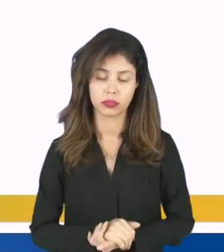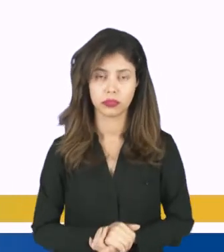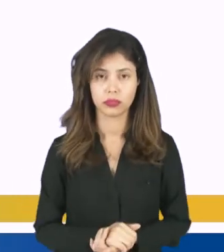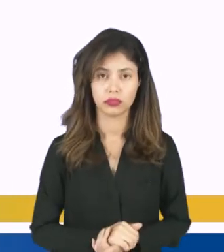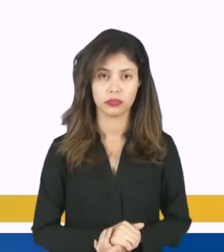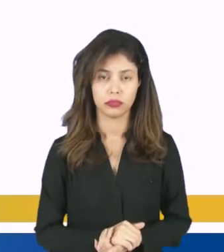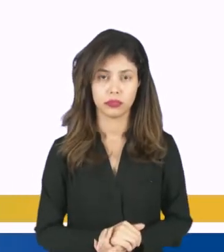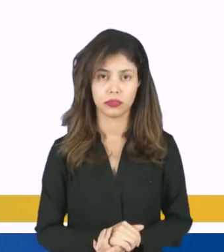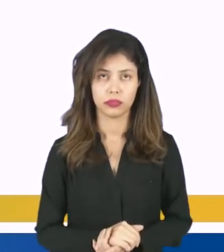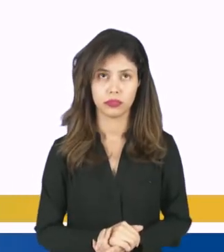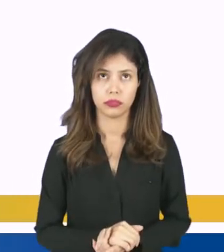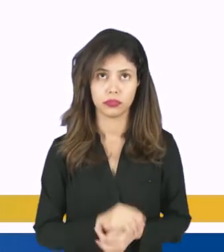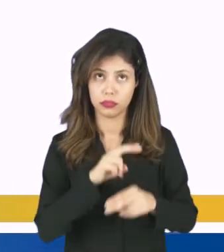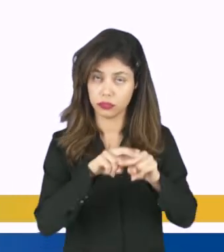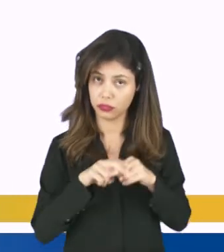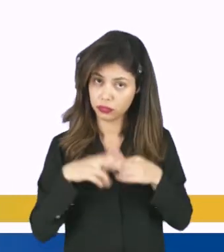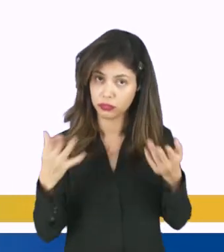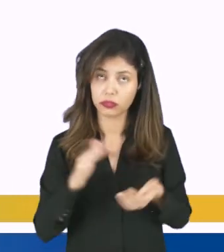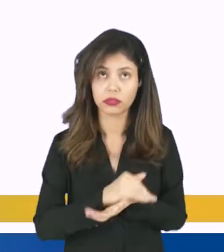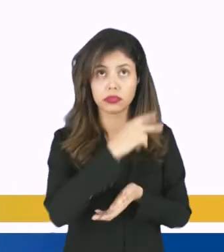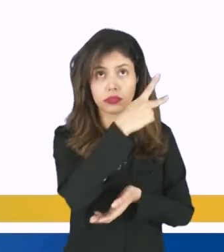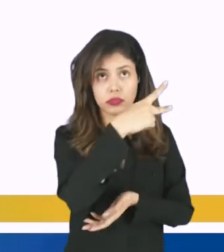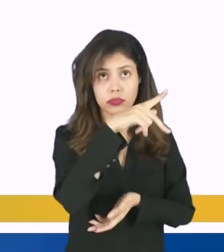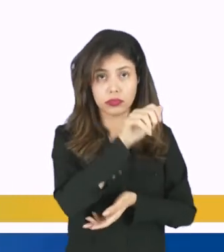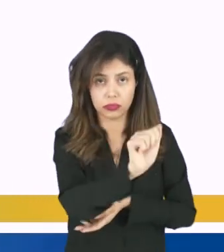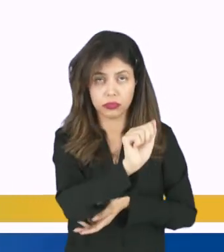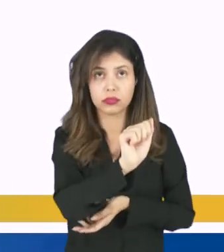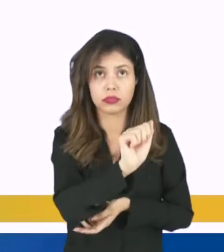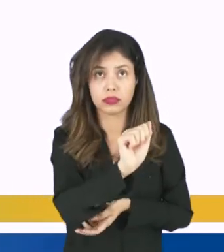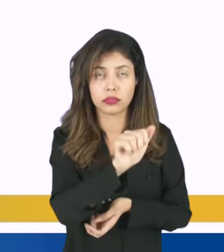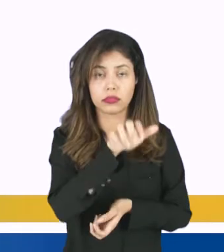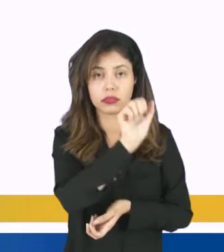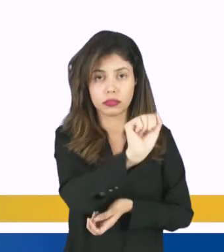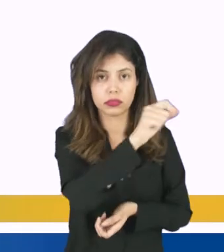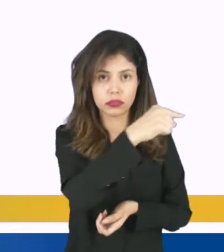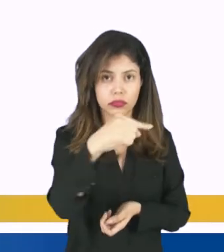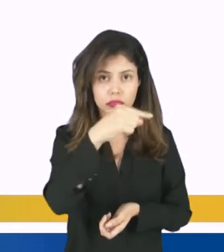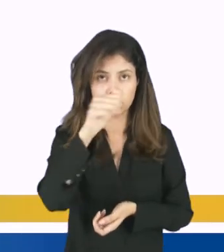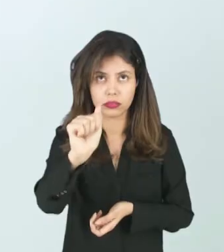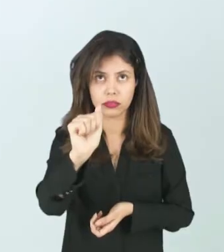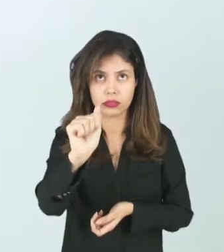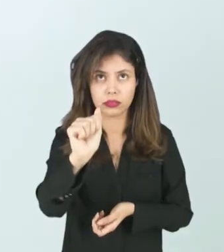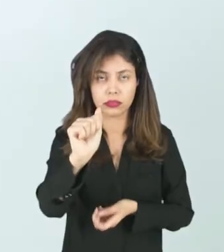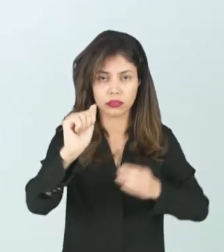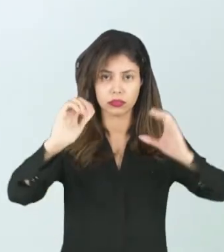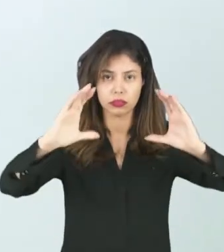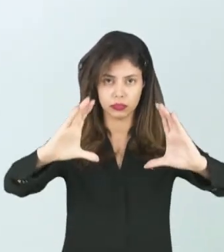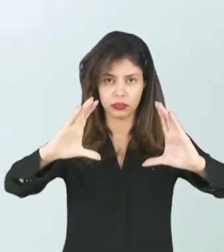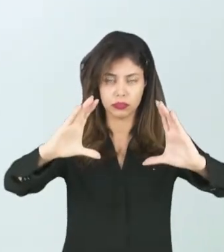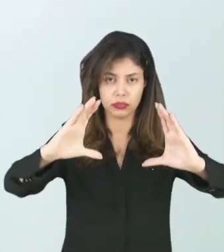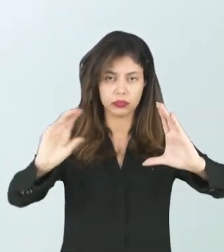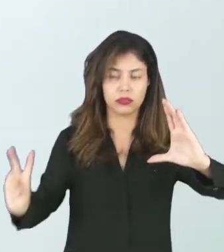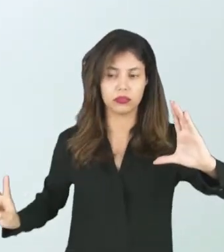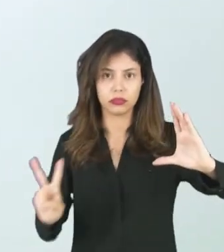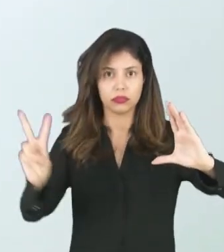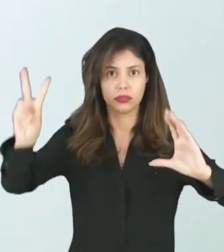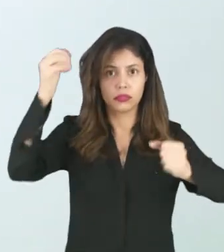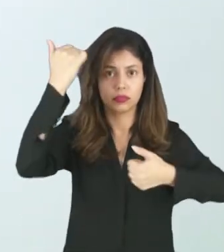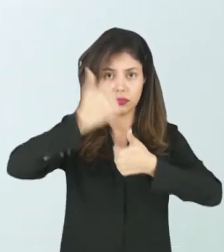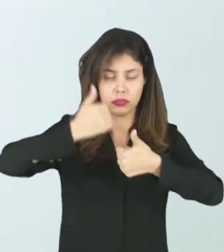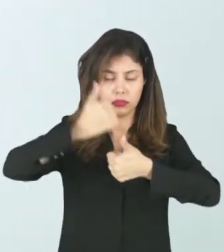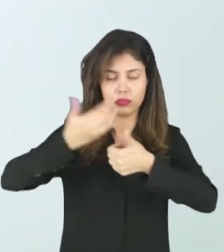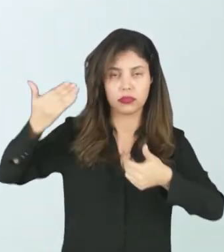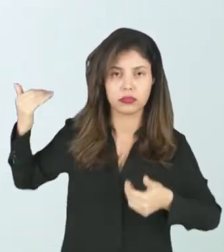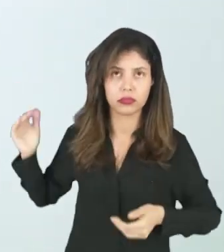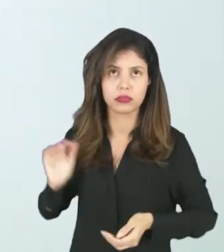vai a 0. Então vai restar o quê? O nosso R, que é nomenclaturado pelo resto. E